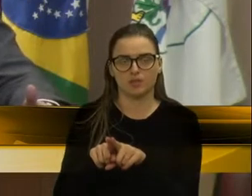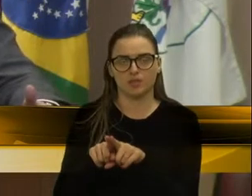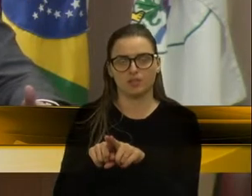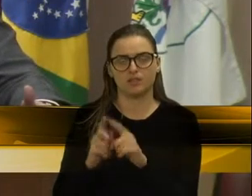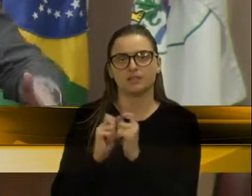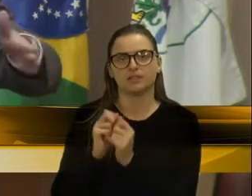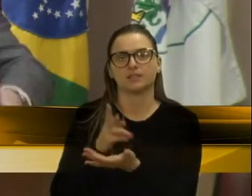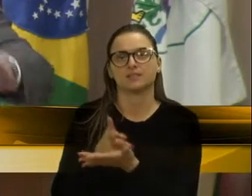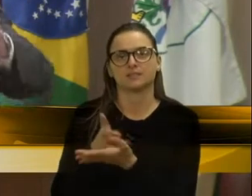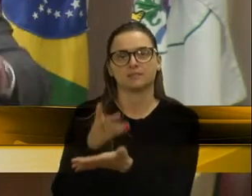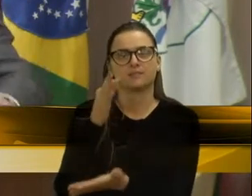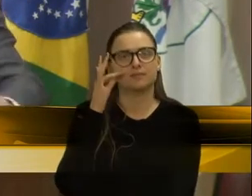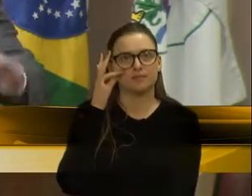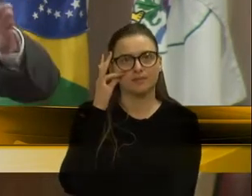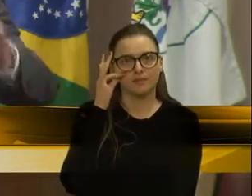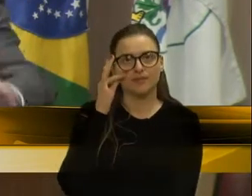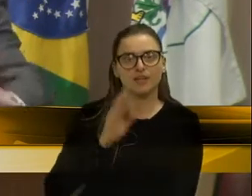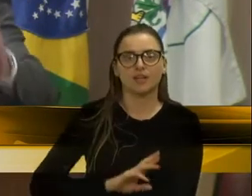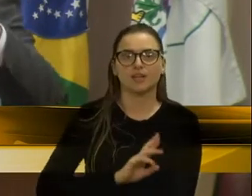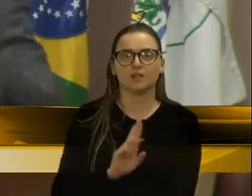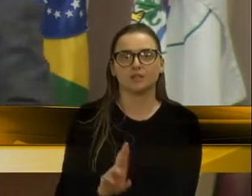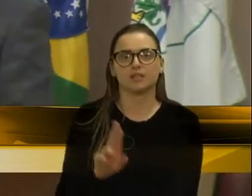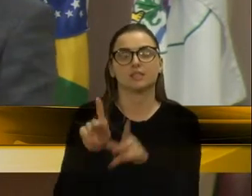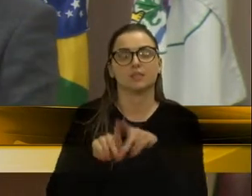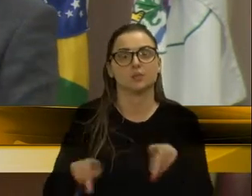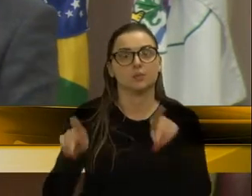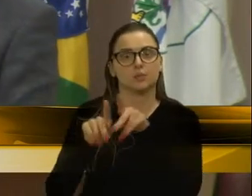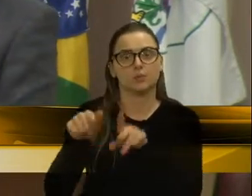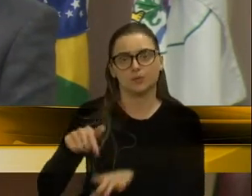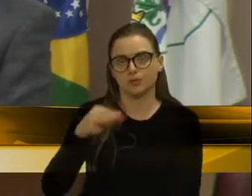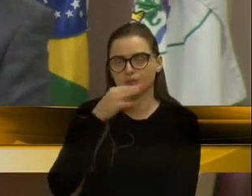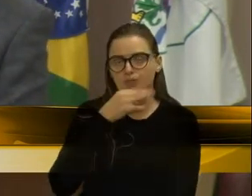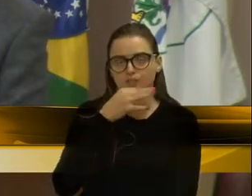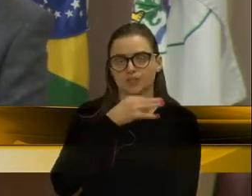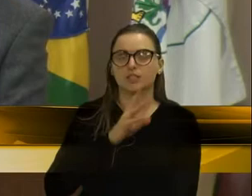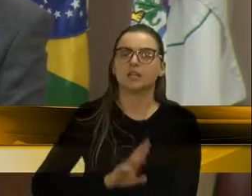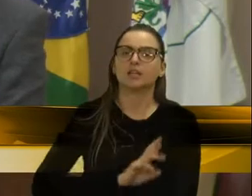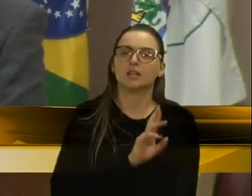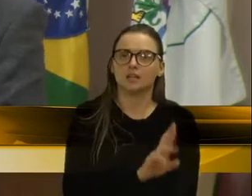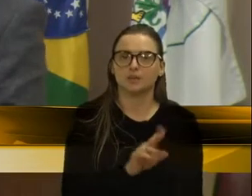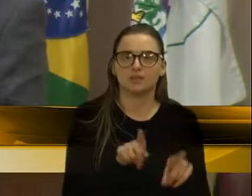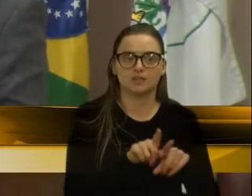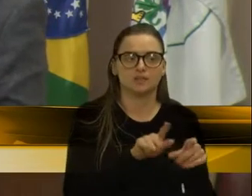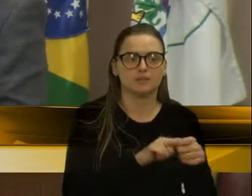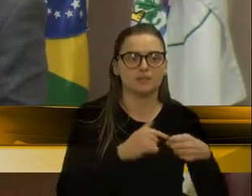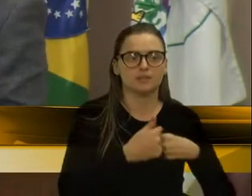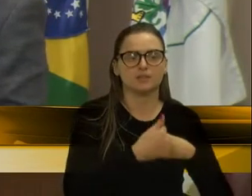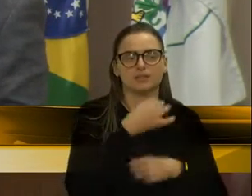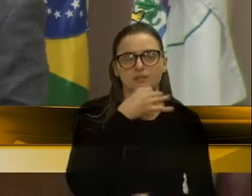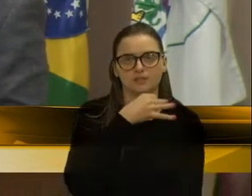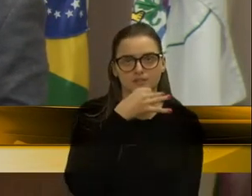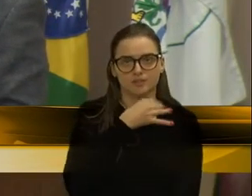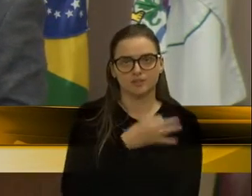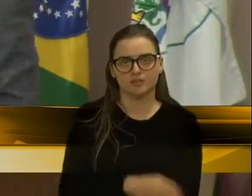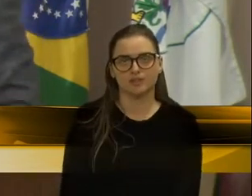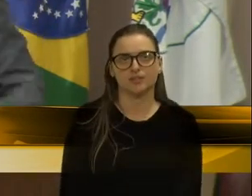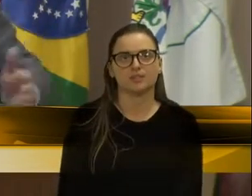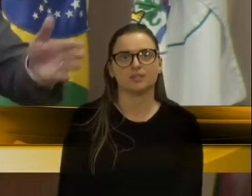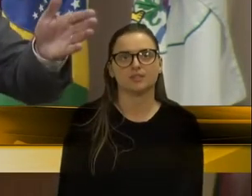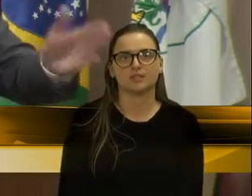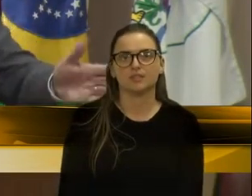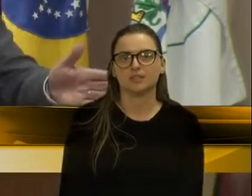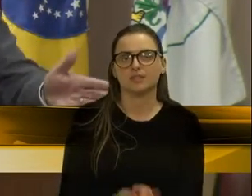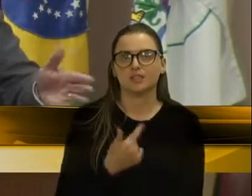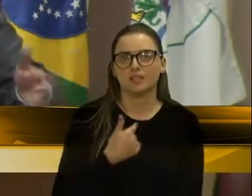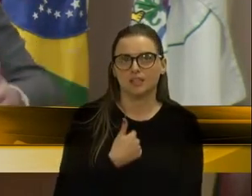presente representando a população de caxias do sul e representando o município de caxias do sul eu estava